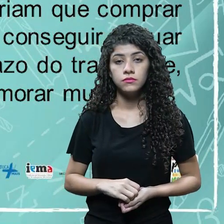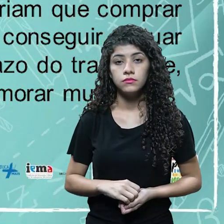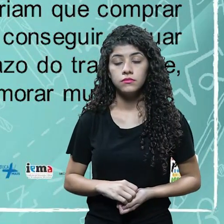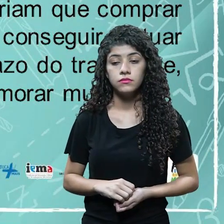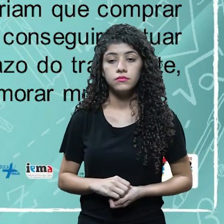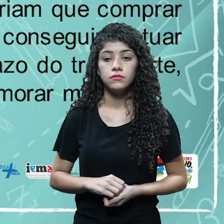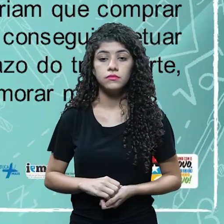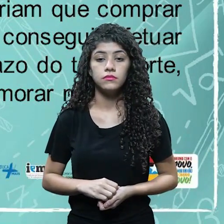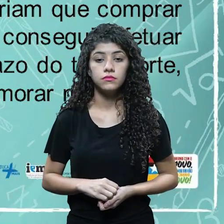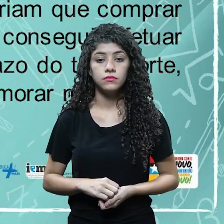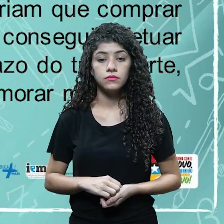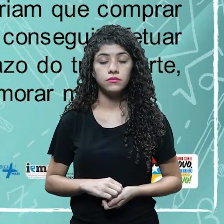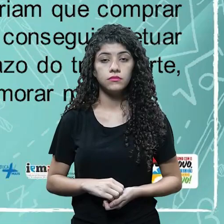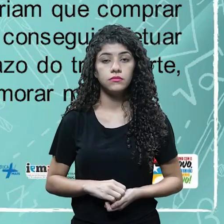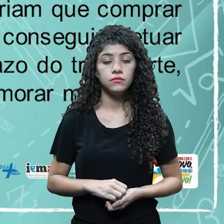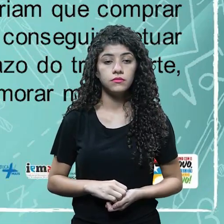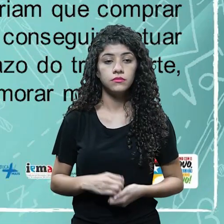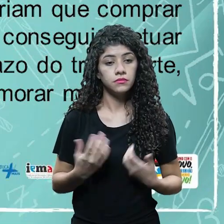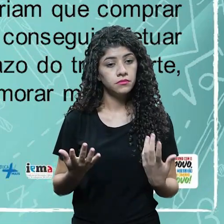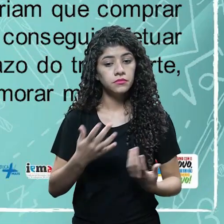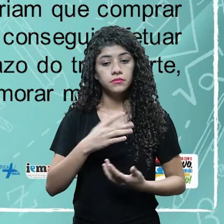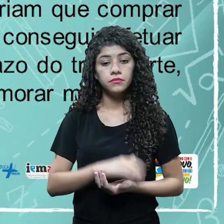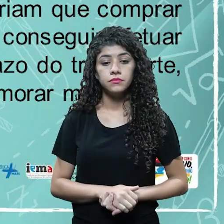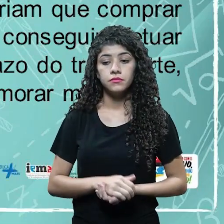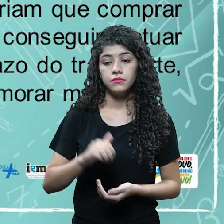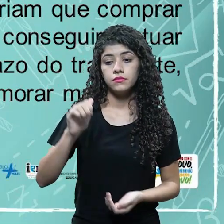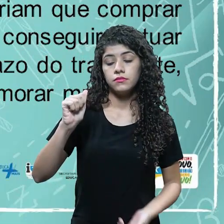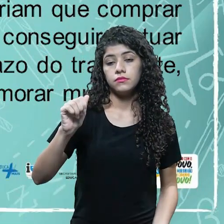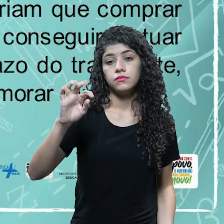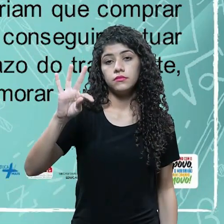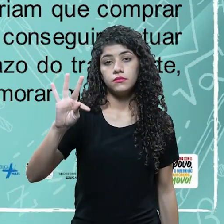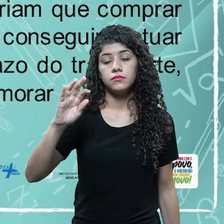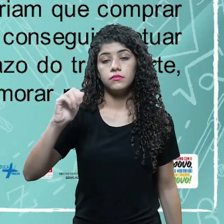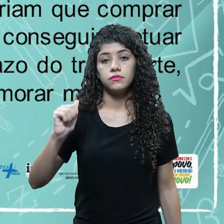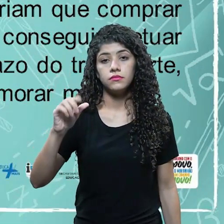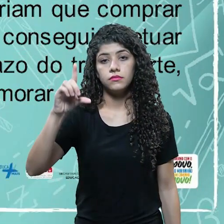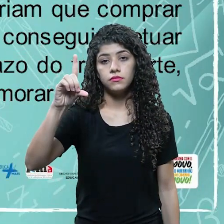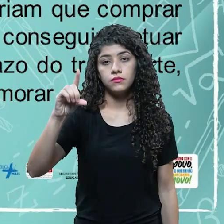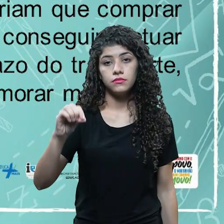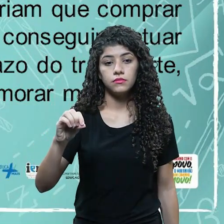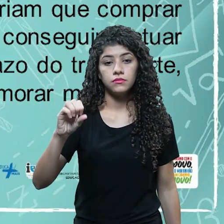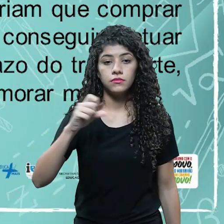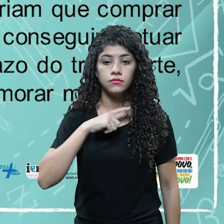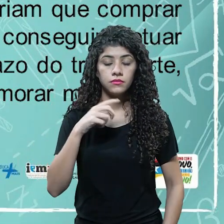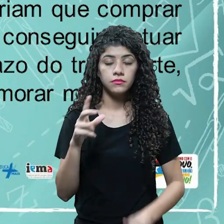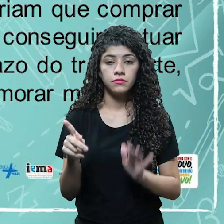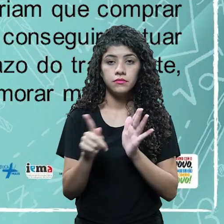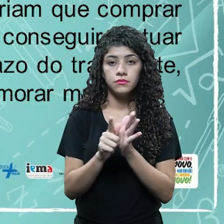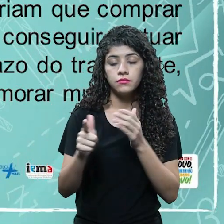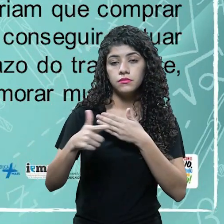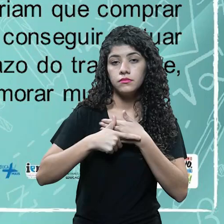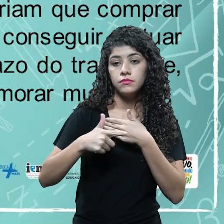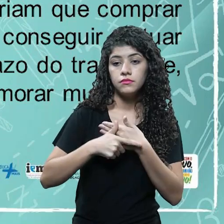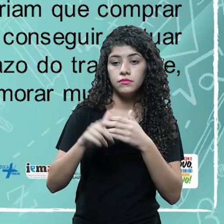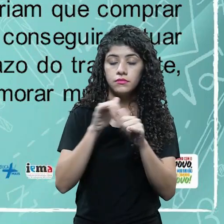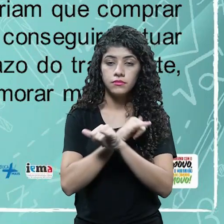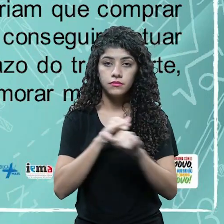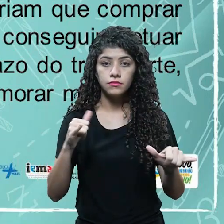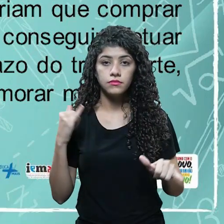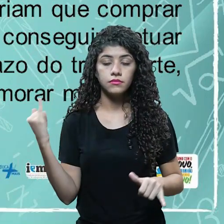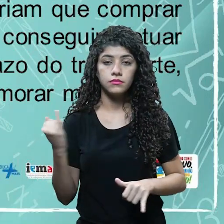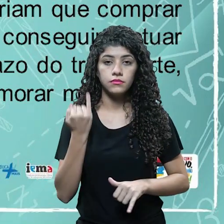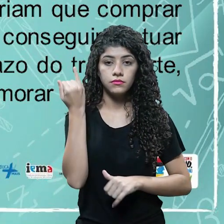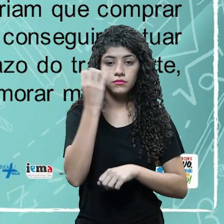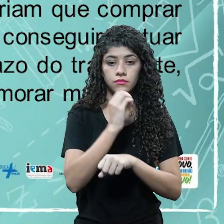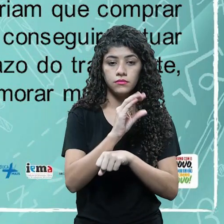slide. Os atacadistas desempenham um papel muito importante na distribuição, visto que permitem que os varejistas